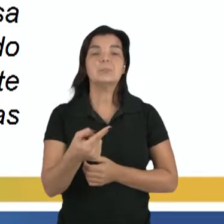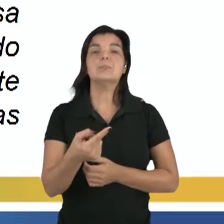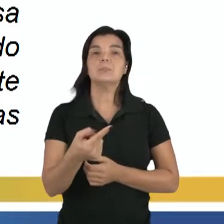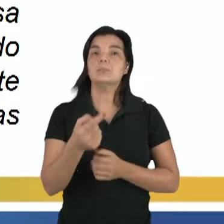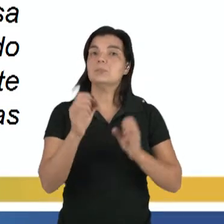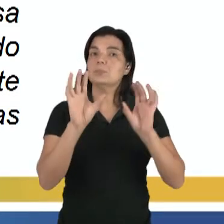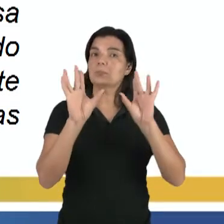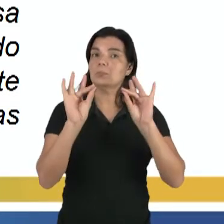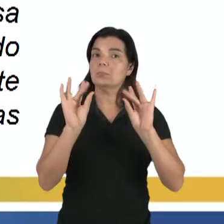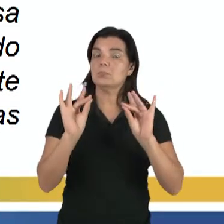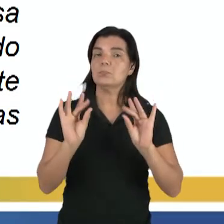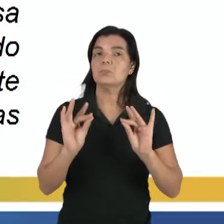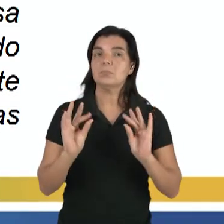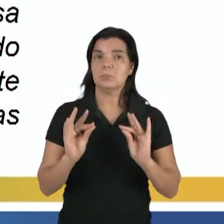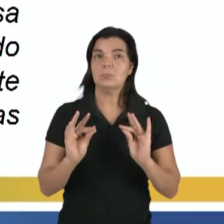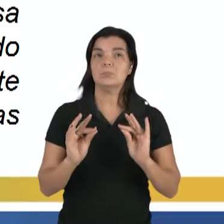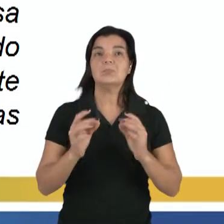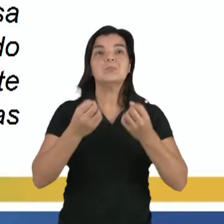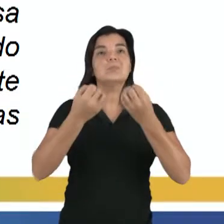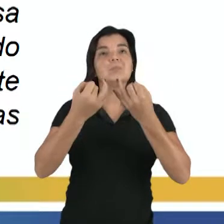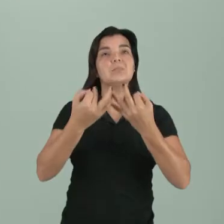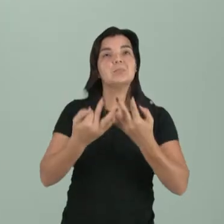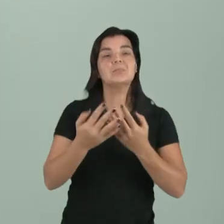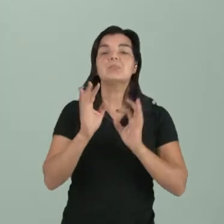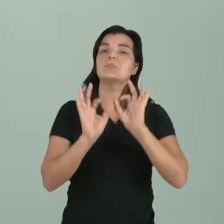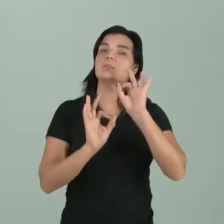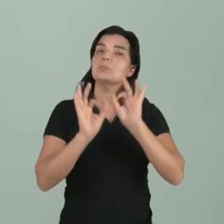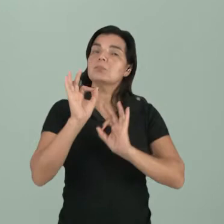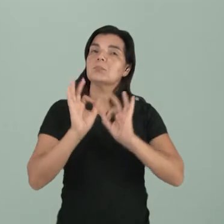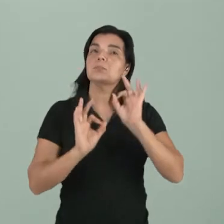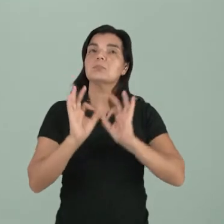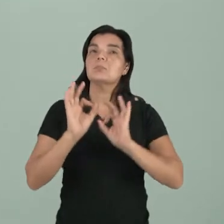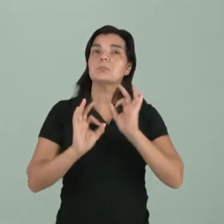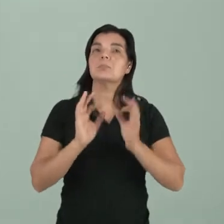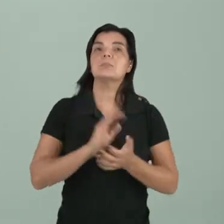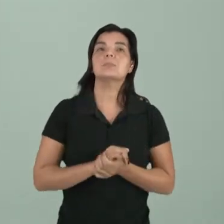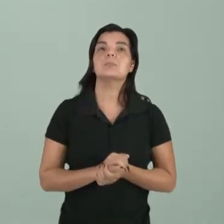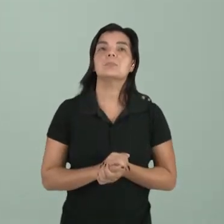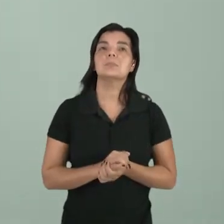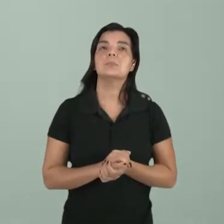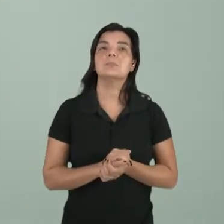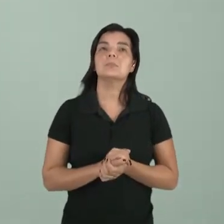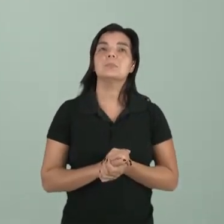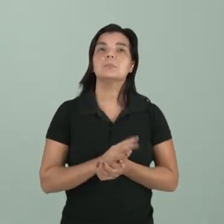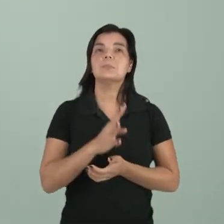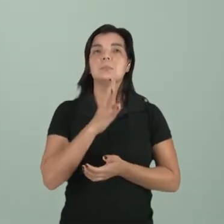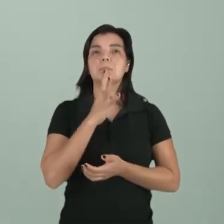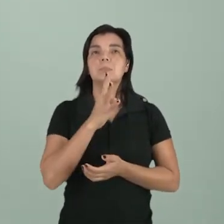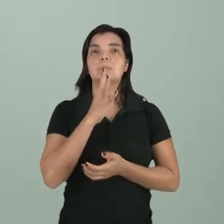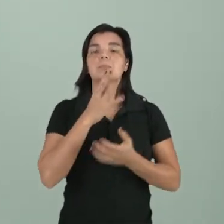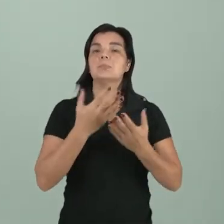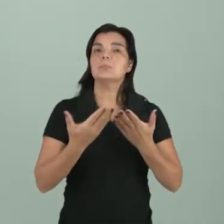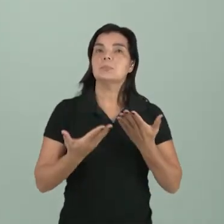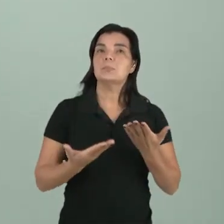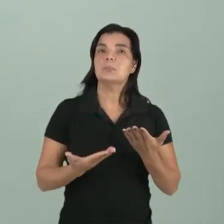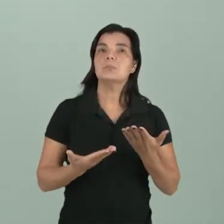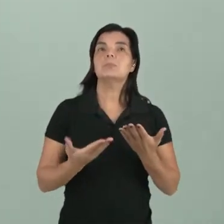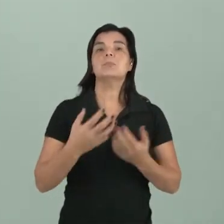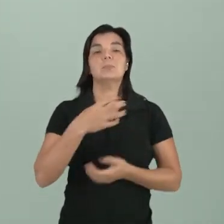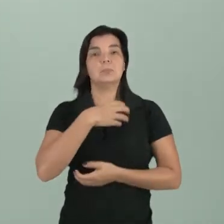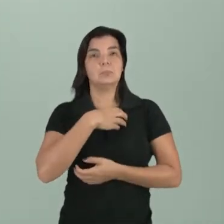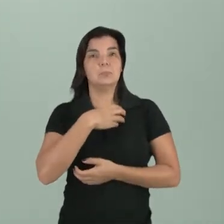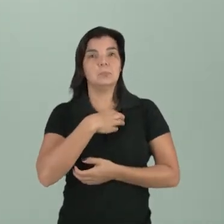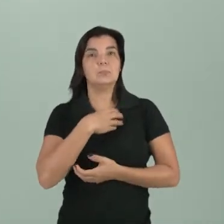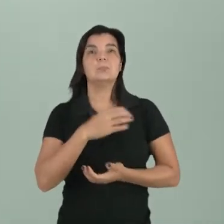partir da descrição desses fatos, ele vai construindo, né, esse conhecimento,